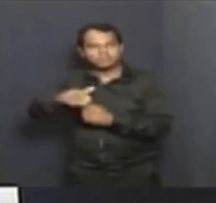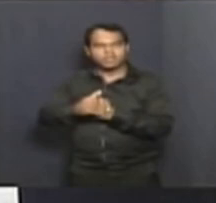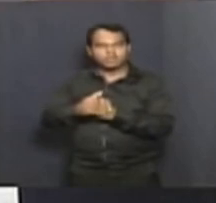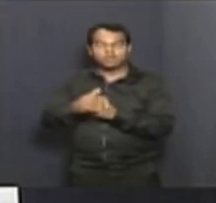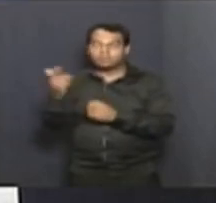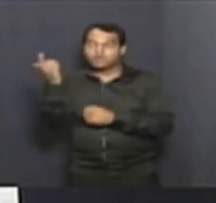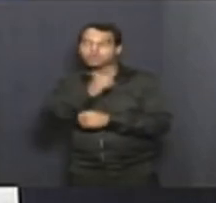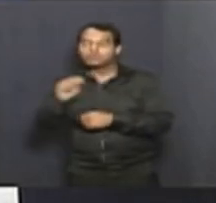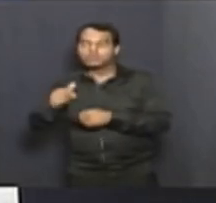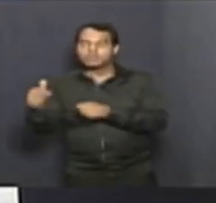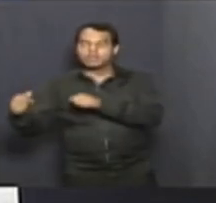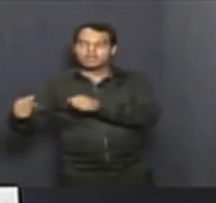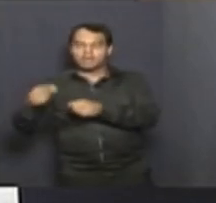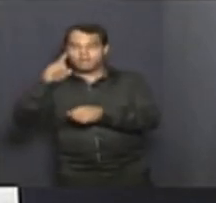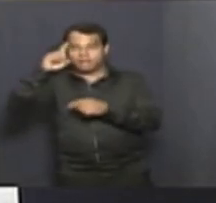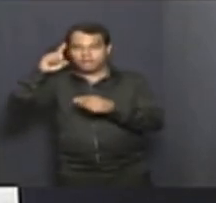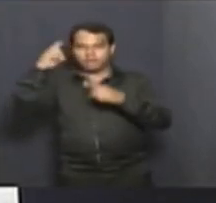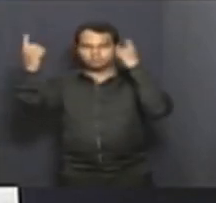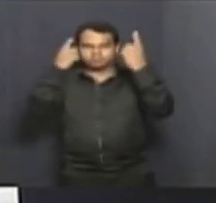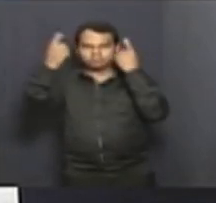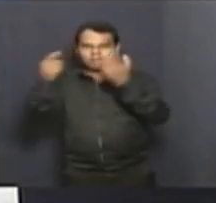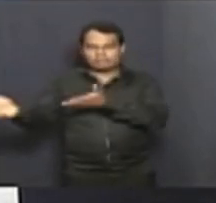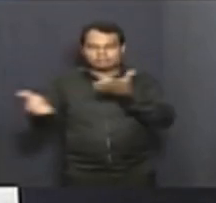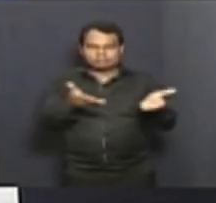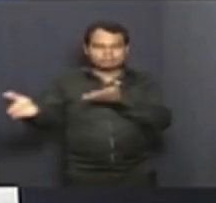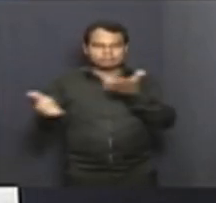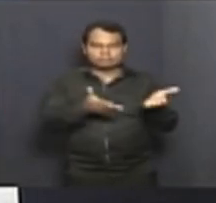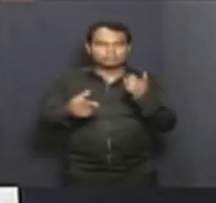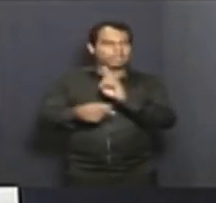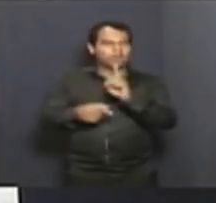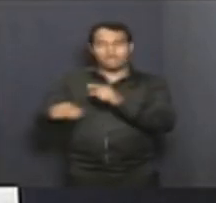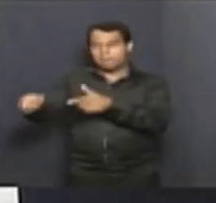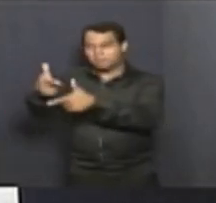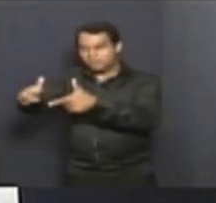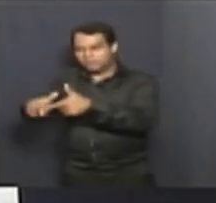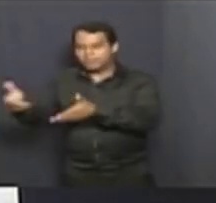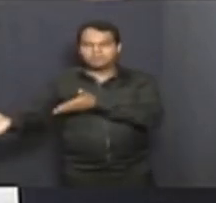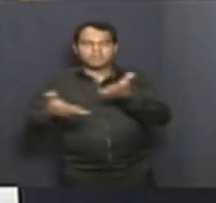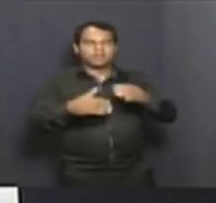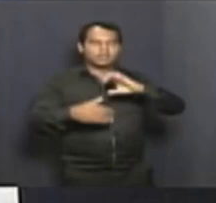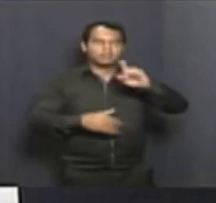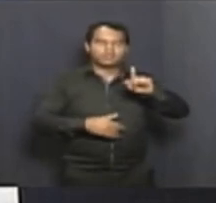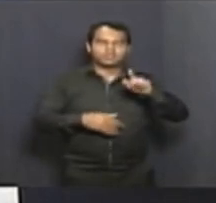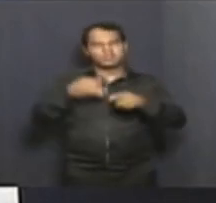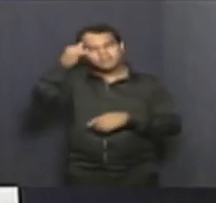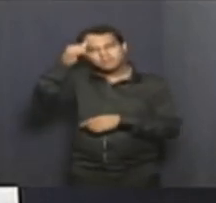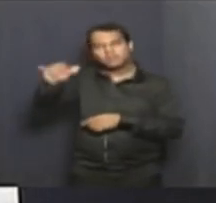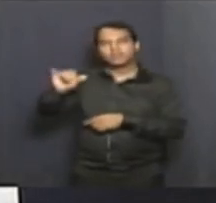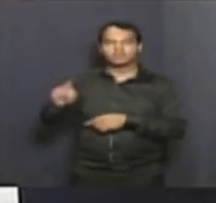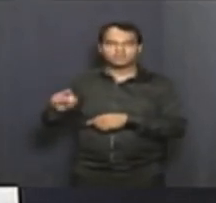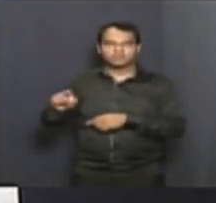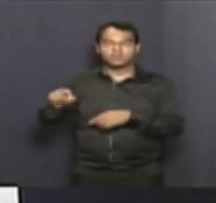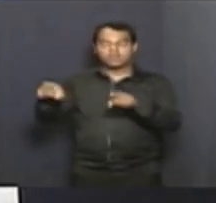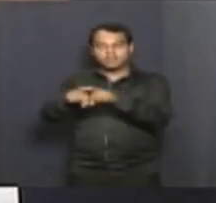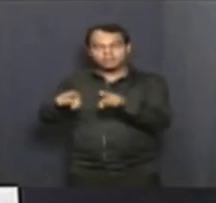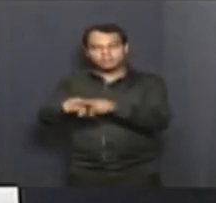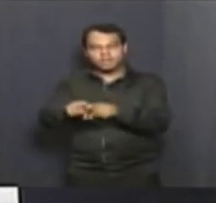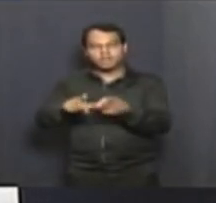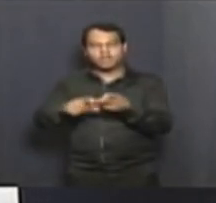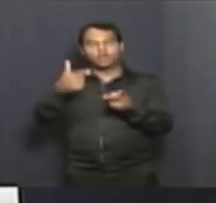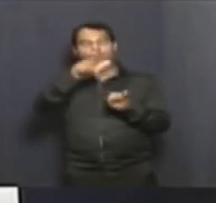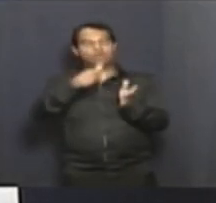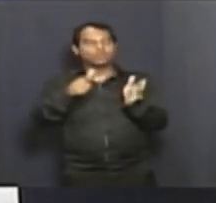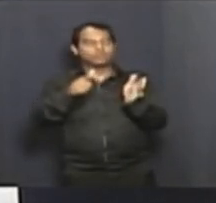acabemos com a prática da ambulância terapia complicou mandar para campo grande ea sede de macro mais ainda estão apenas no papel